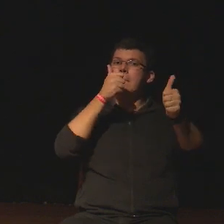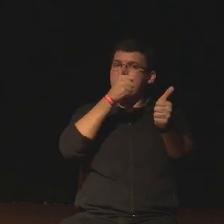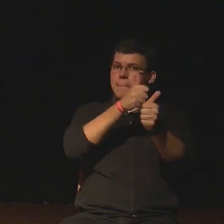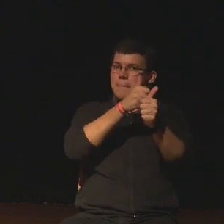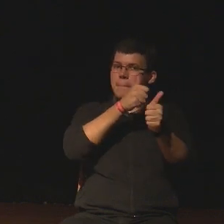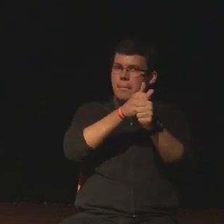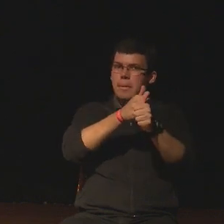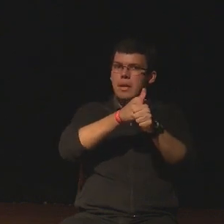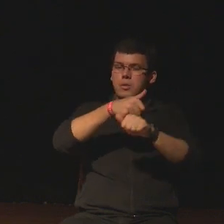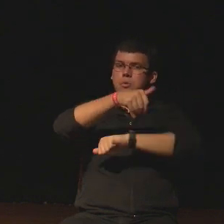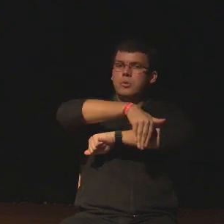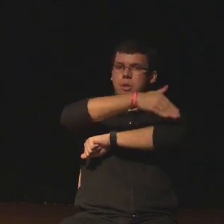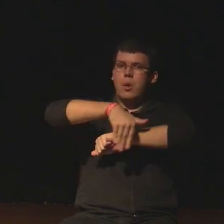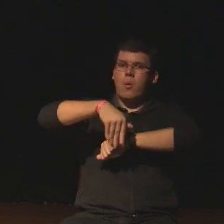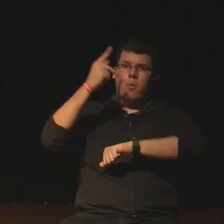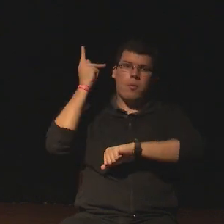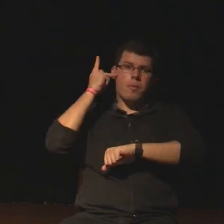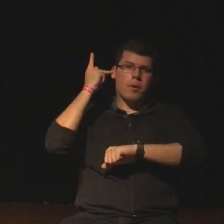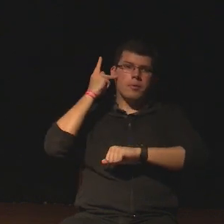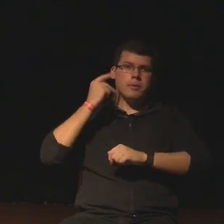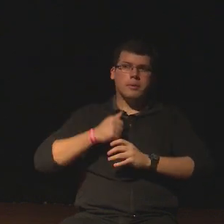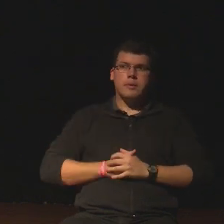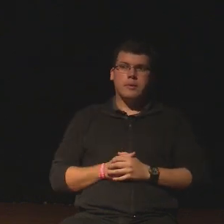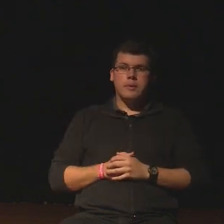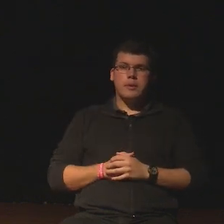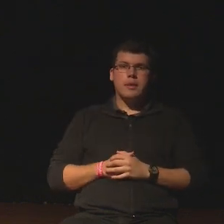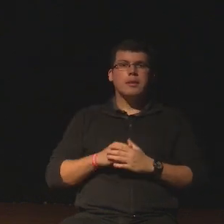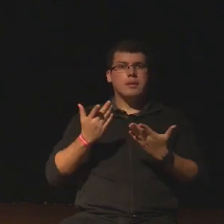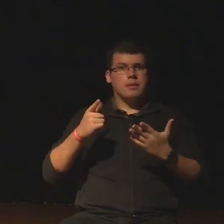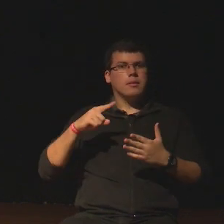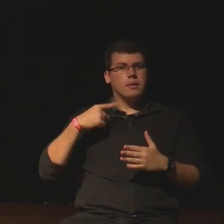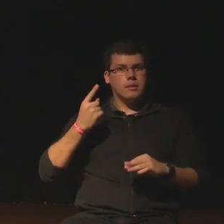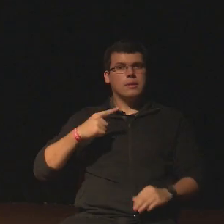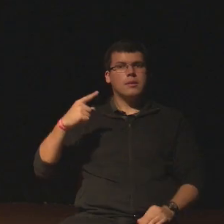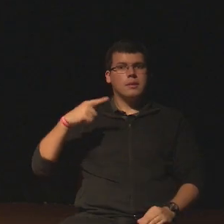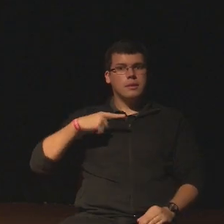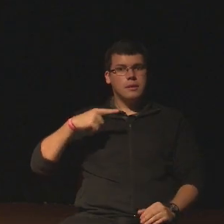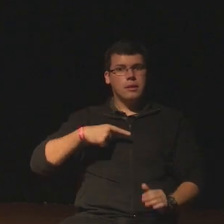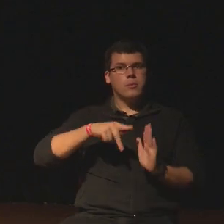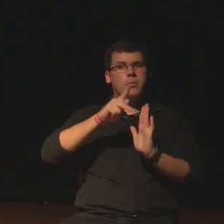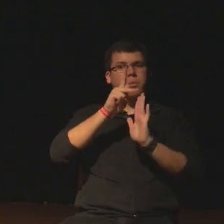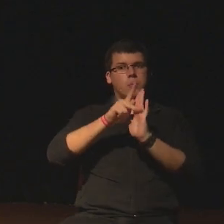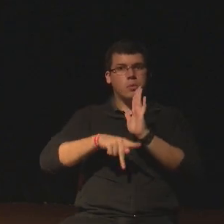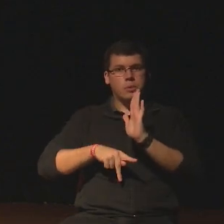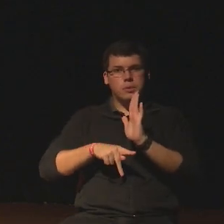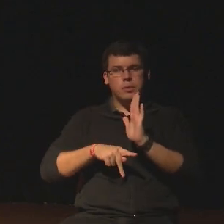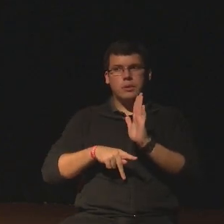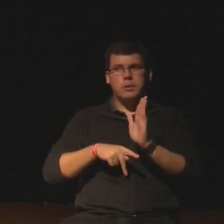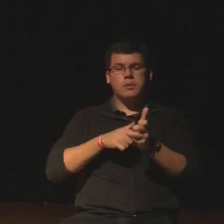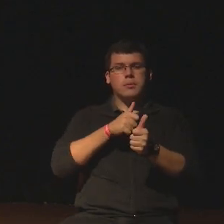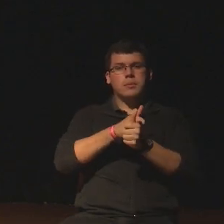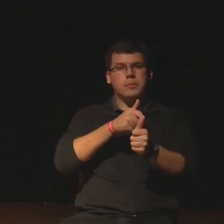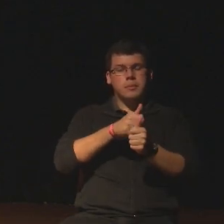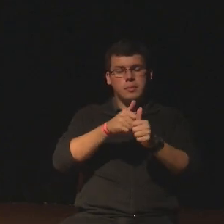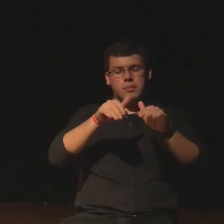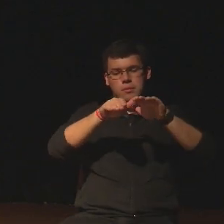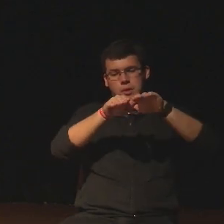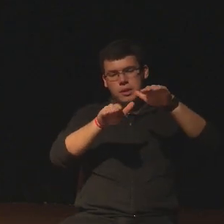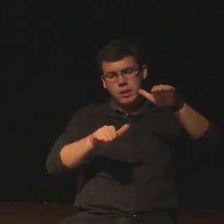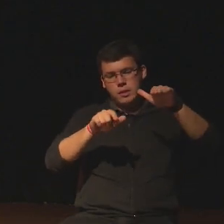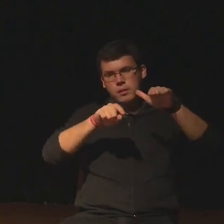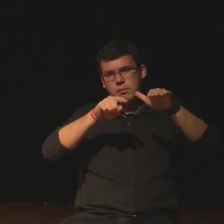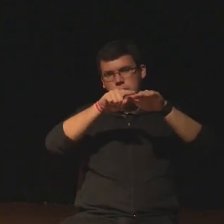nós. Não é à toa que a gente tem um projeto bem próximo da CIURB, logo aqui abaixo,